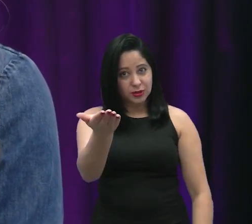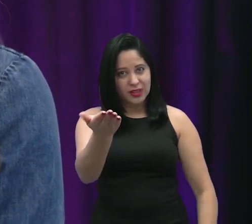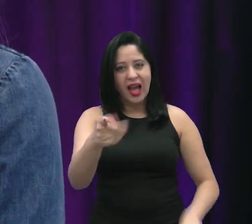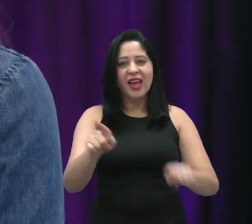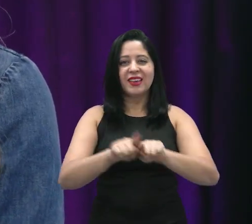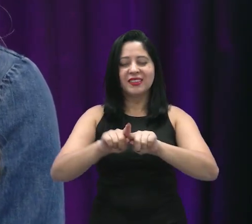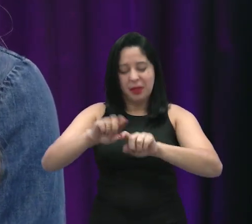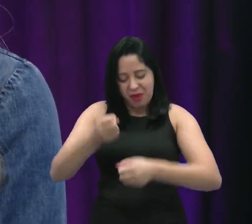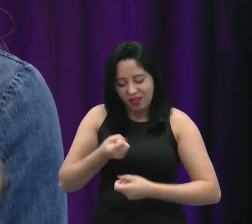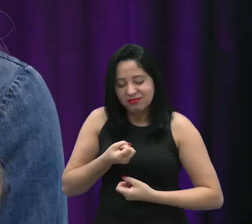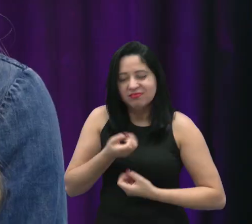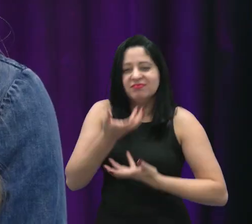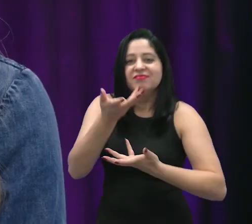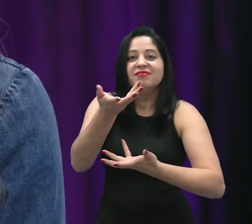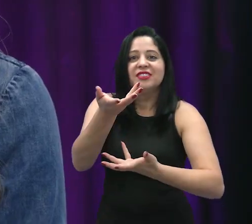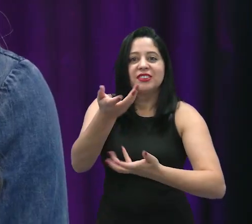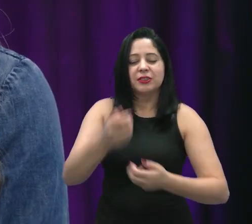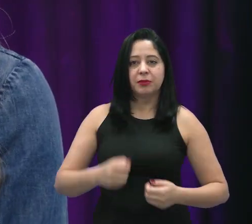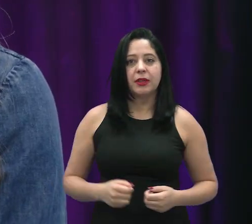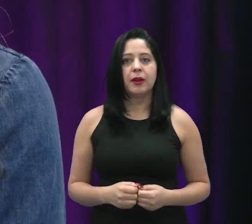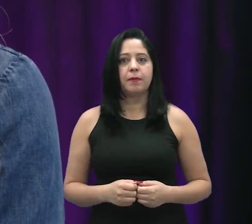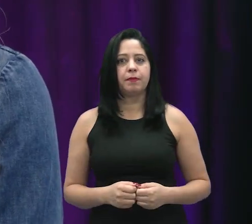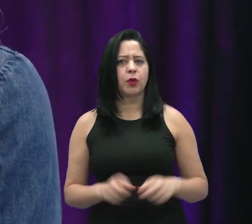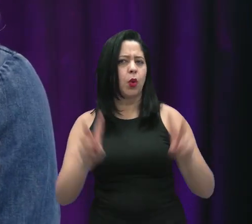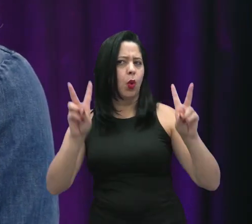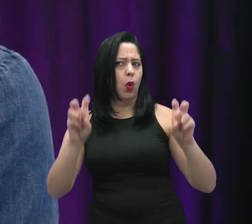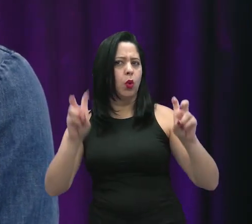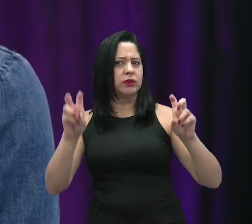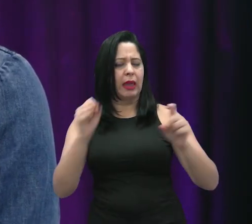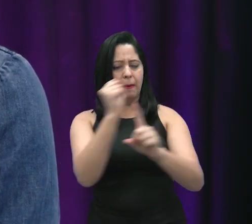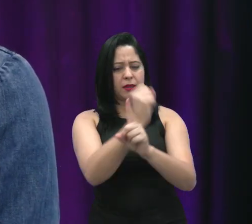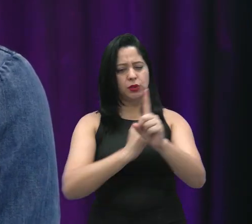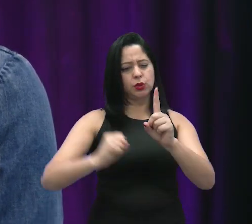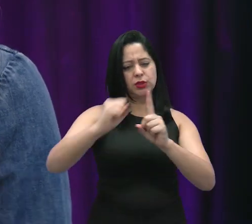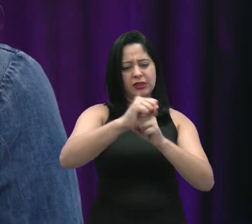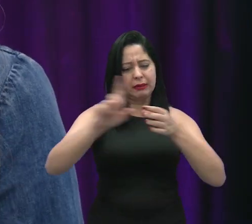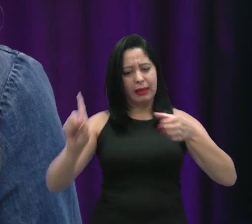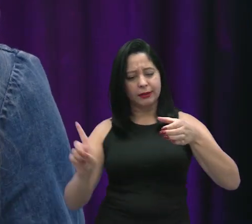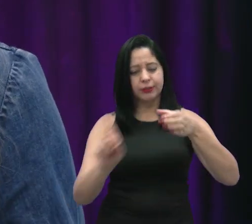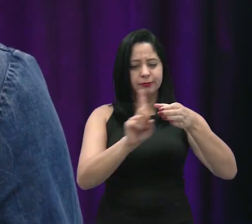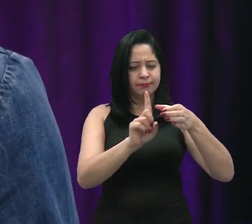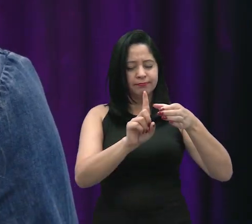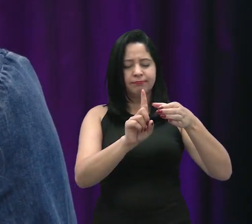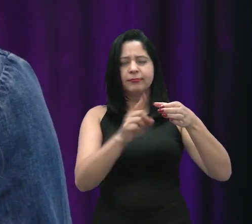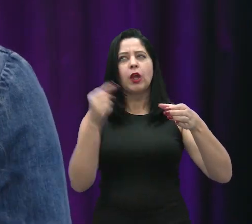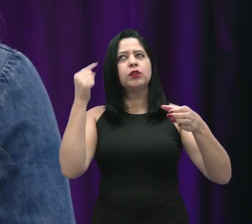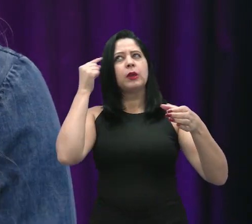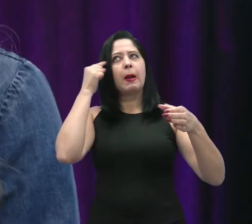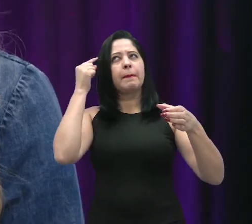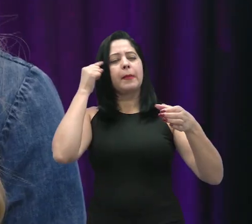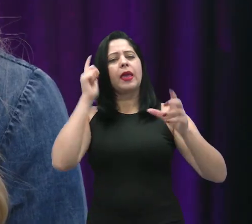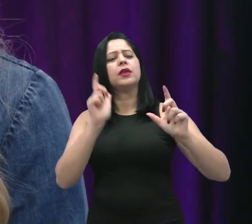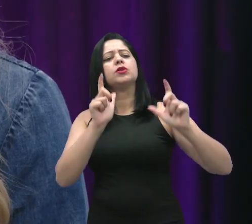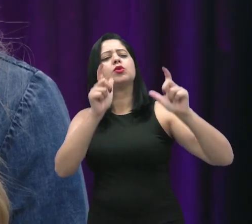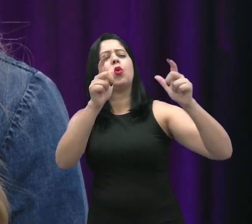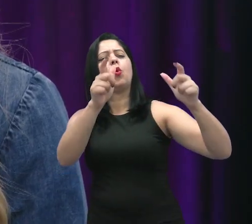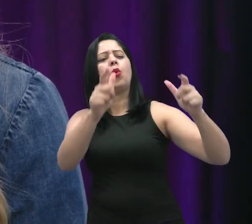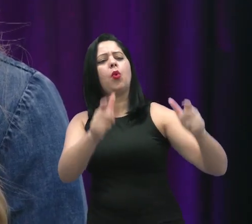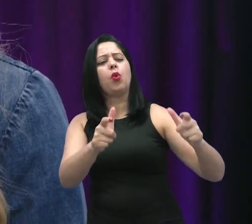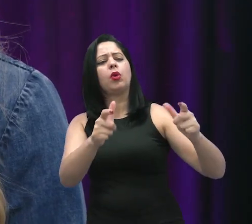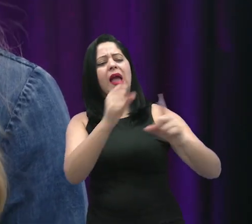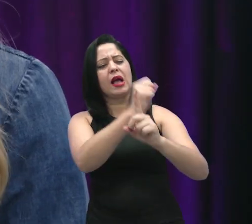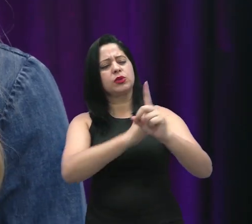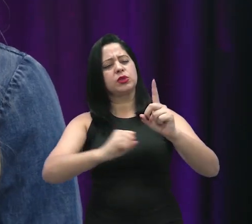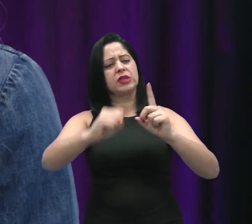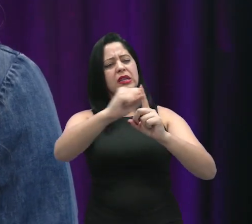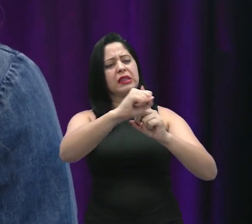claro, inspirar também. Quando falamos em viver em sociedade, logo pensamos em um lugar onde possamos